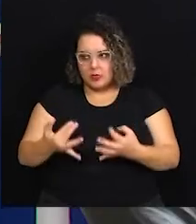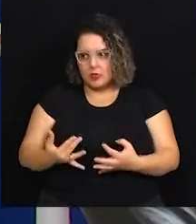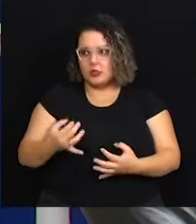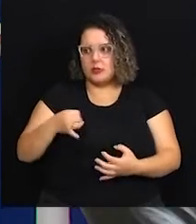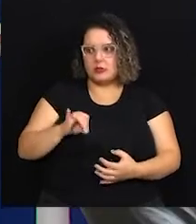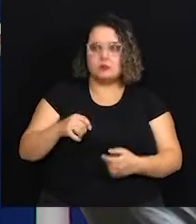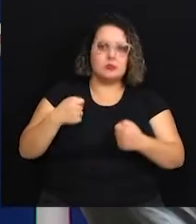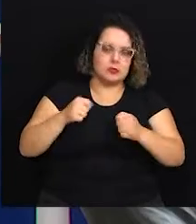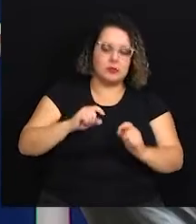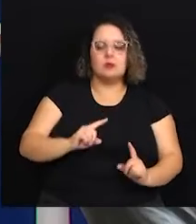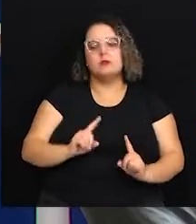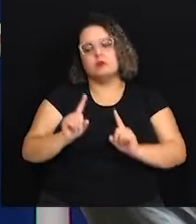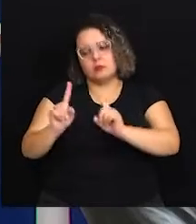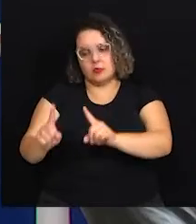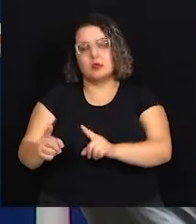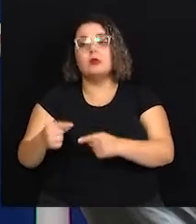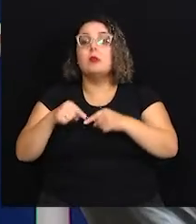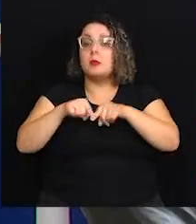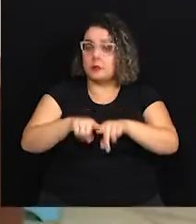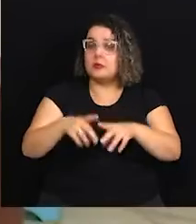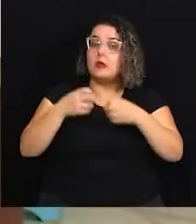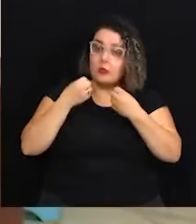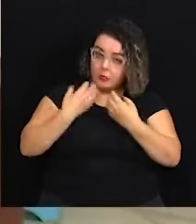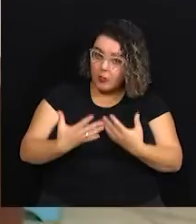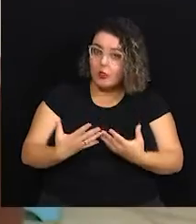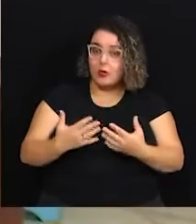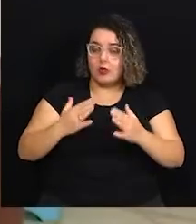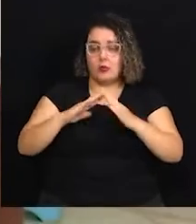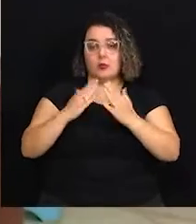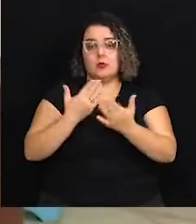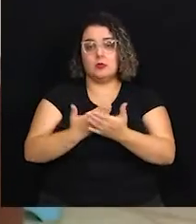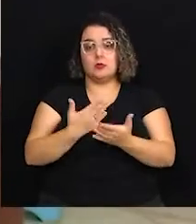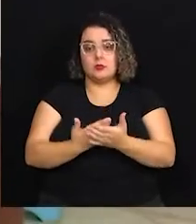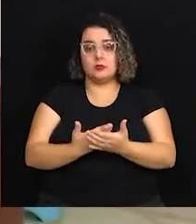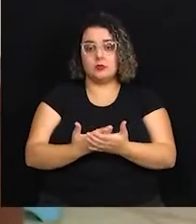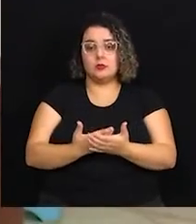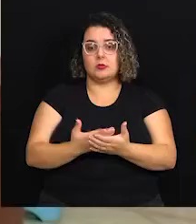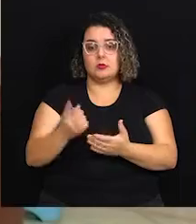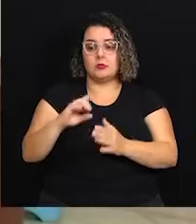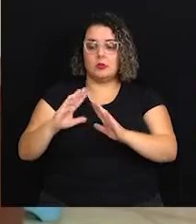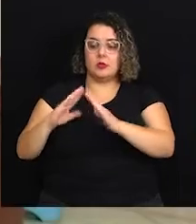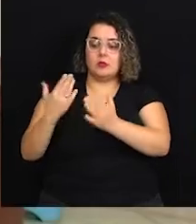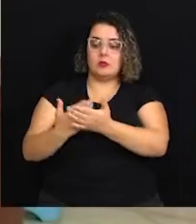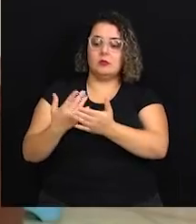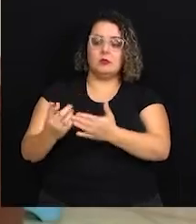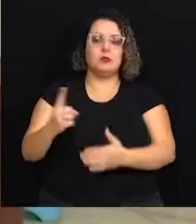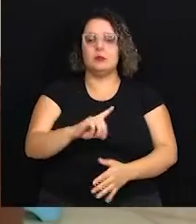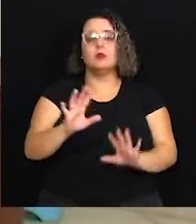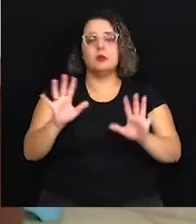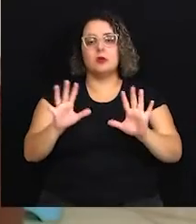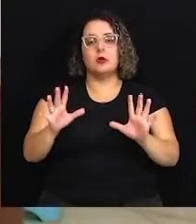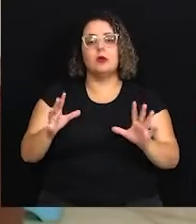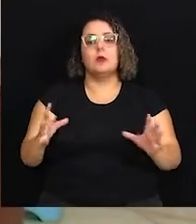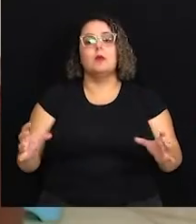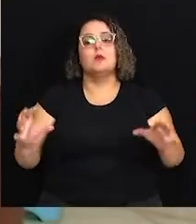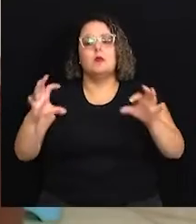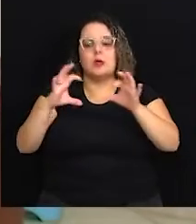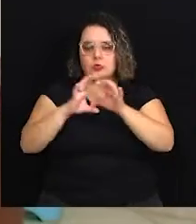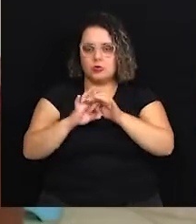gente tem uma parceria boa com as escolas, não é só a criança vir da escola para cá, é